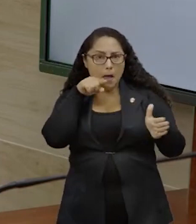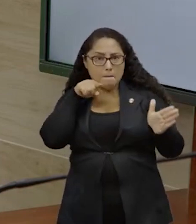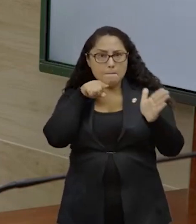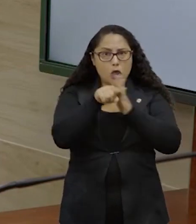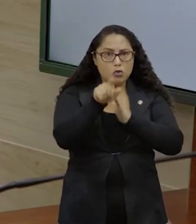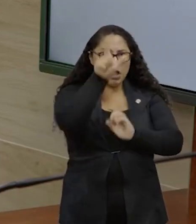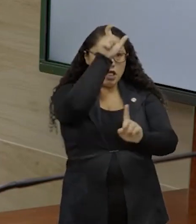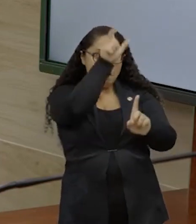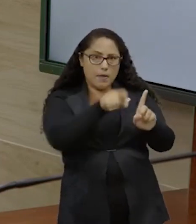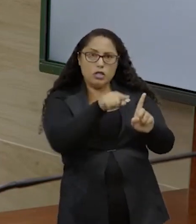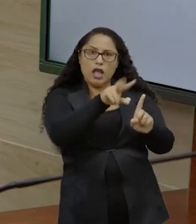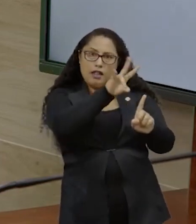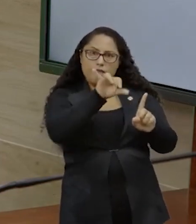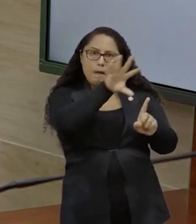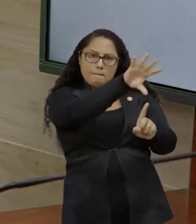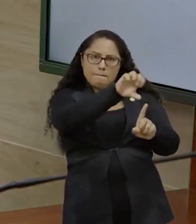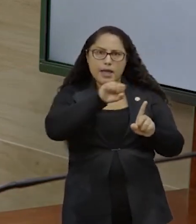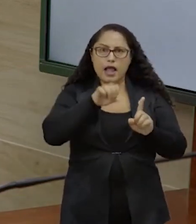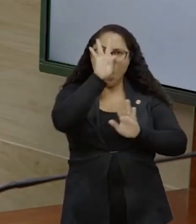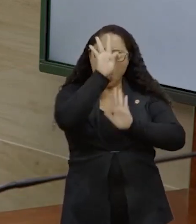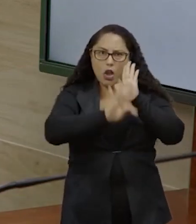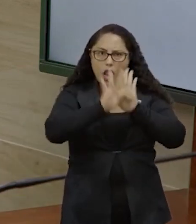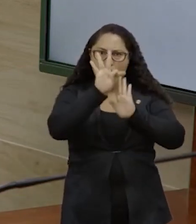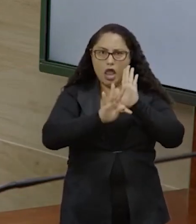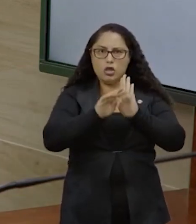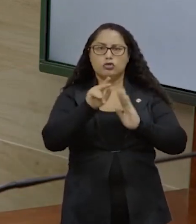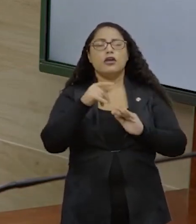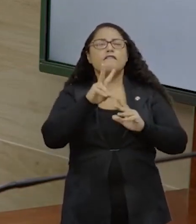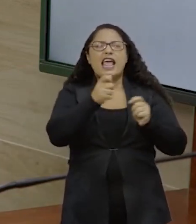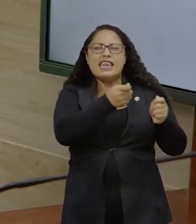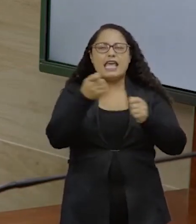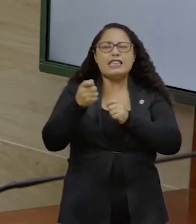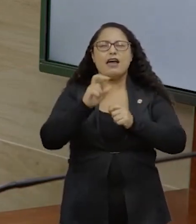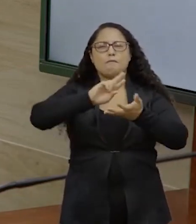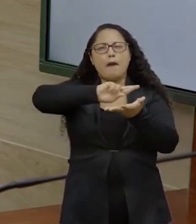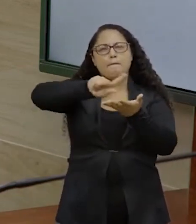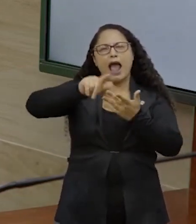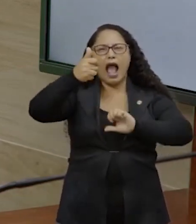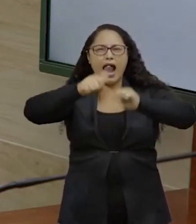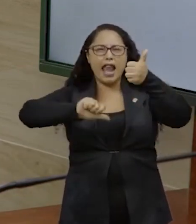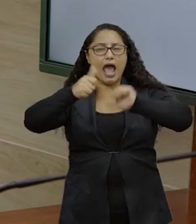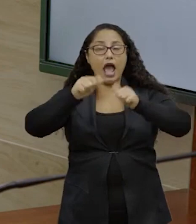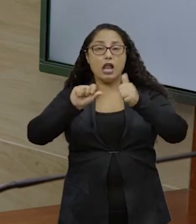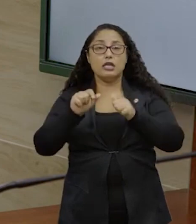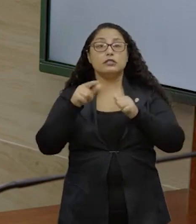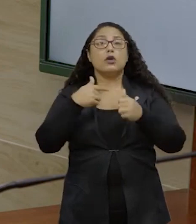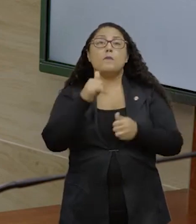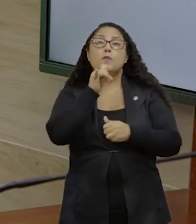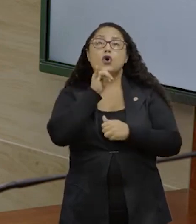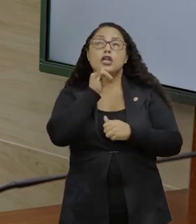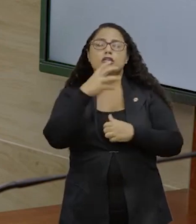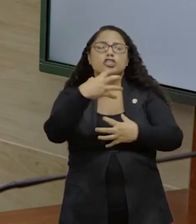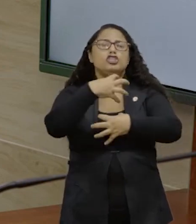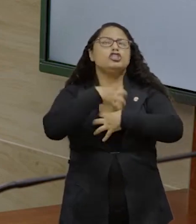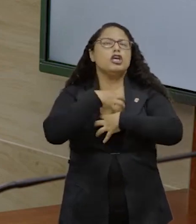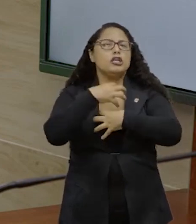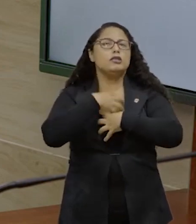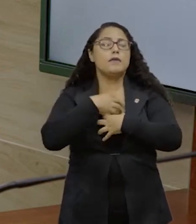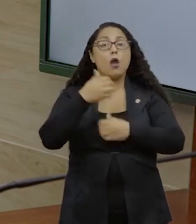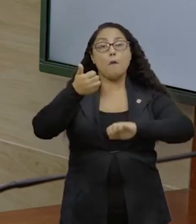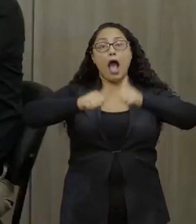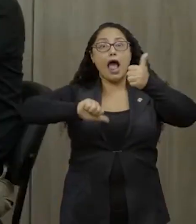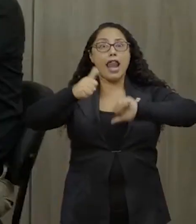do usuário, ele vai pegar aquele texto do usuário e vai tentar fazer várias análises. Uma análise dela, por exemplo, de sentimento,